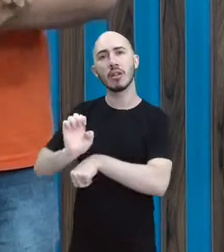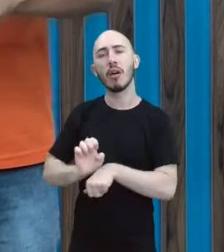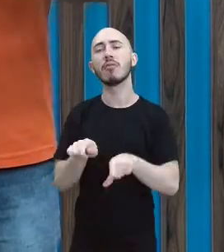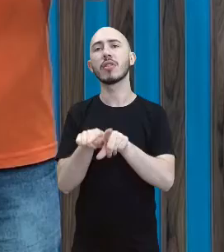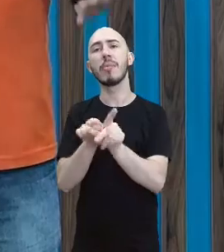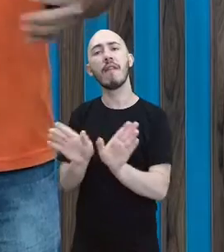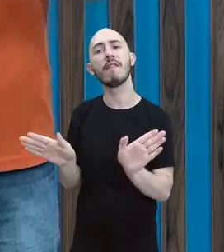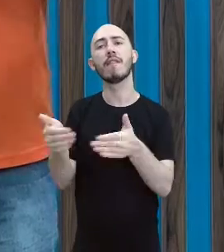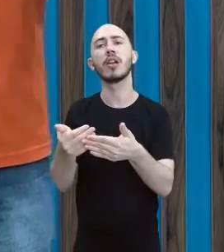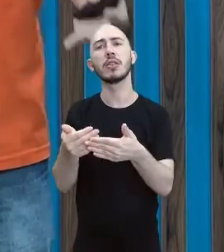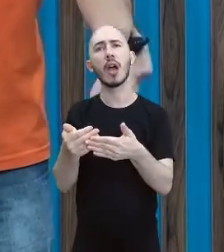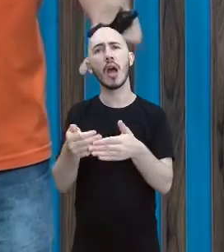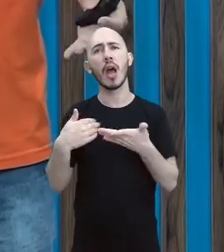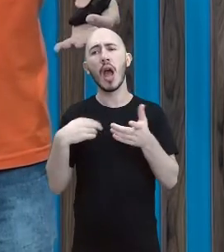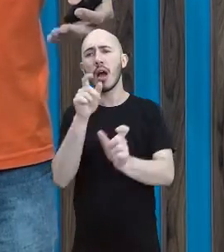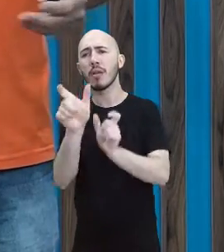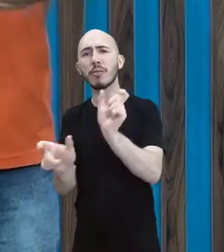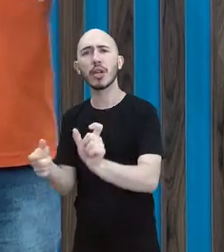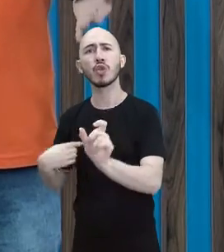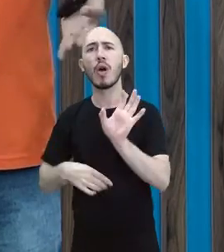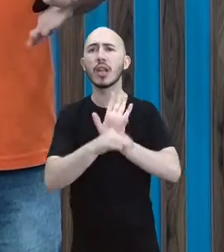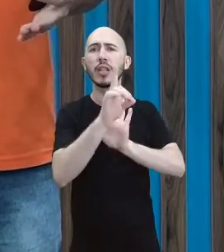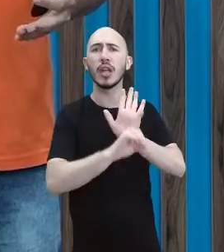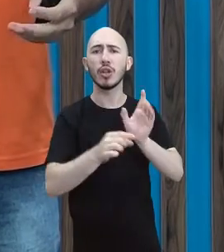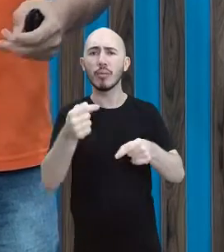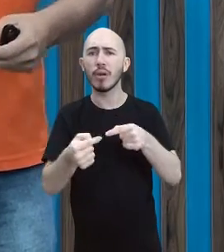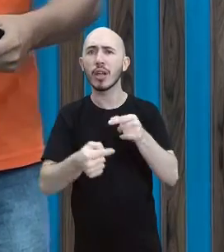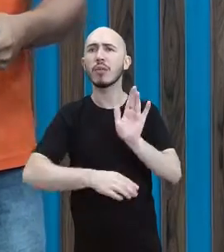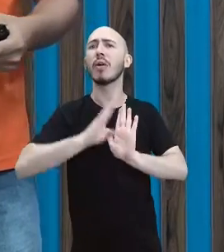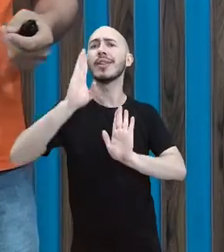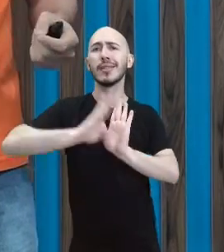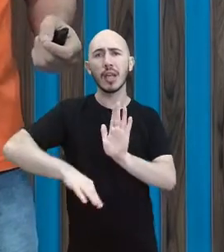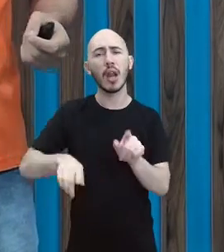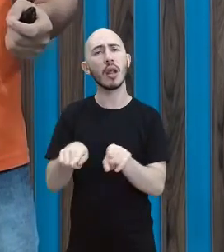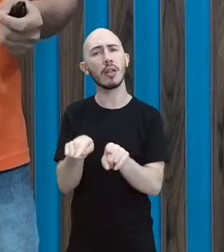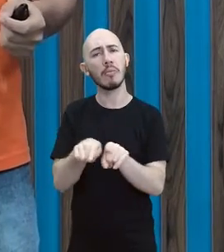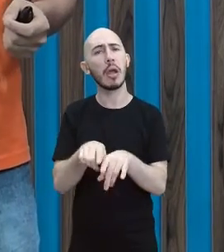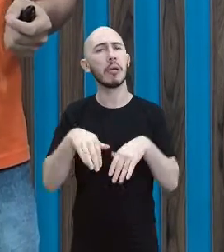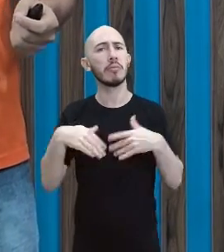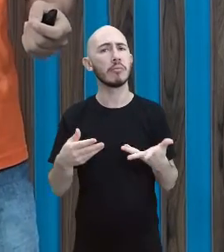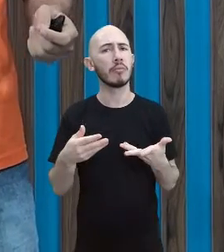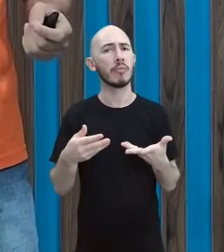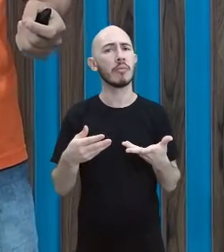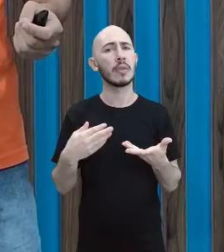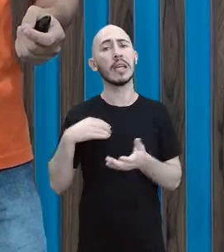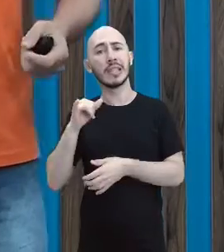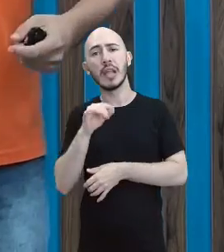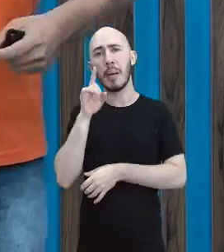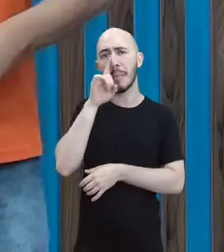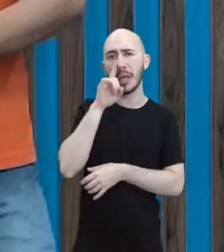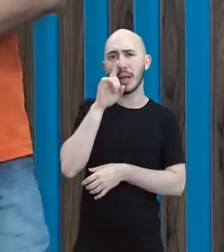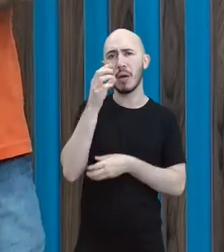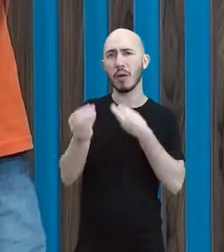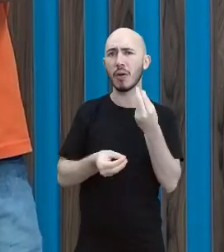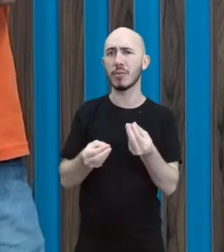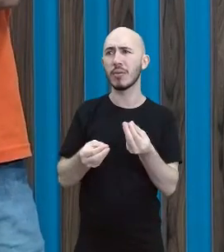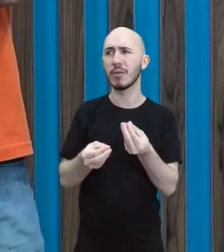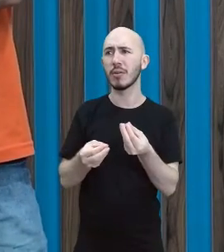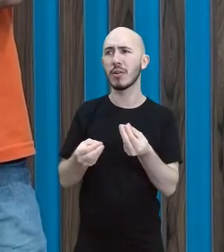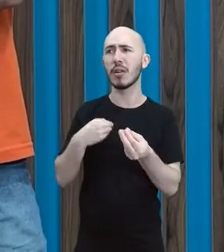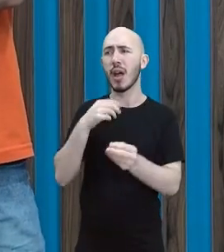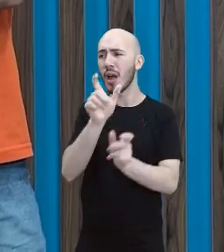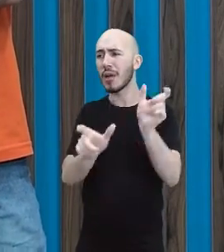políticos de todo mundo que o regime quisesse. Bastava, né, oferecer algum tipo de perigo ou crítica ao regime. E tem gente que ainda diz que isso